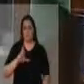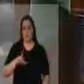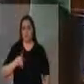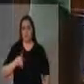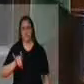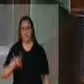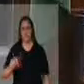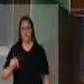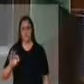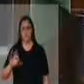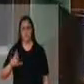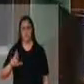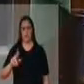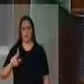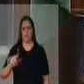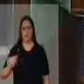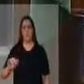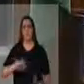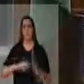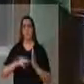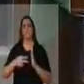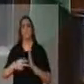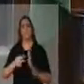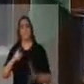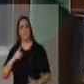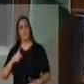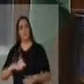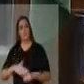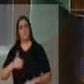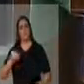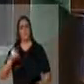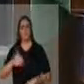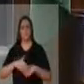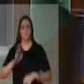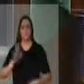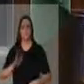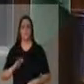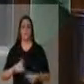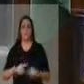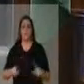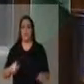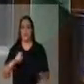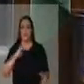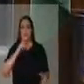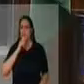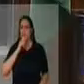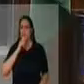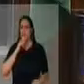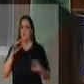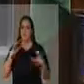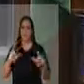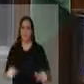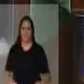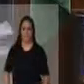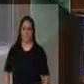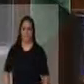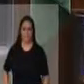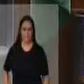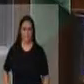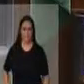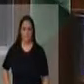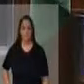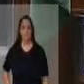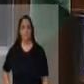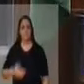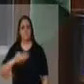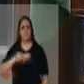dizer que a ação está sendo mais imediata. Mas não é suficiente, nós sabemos disso. No Maranhão, estado que eu vim